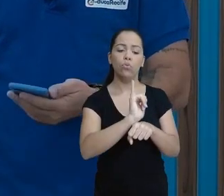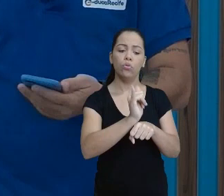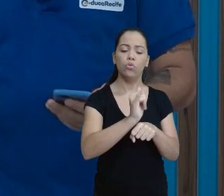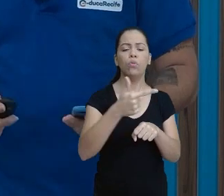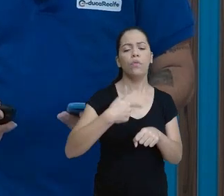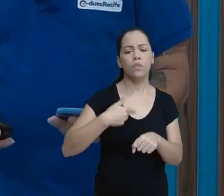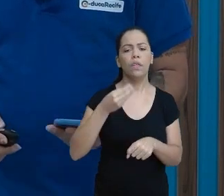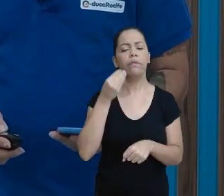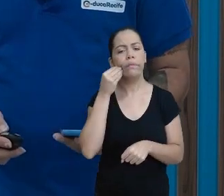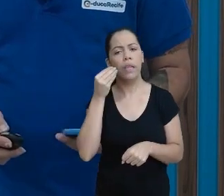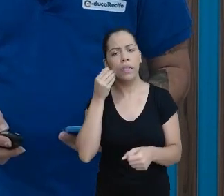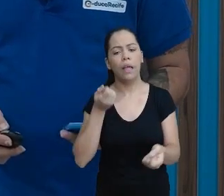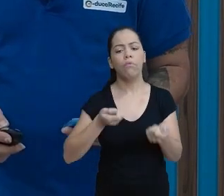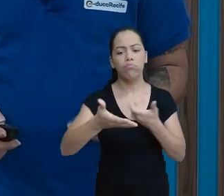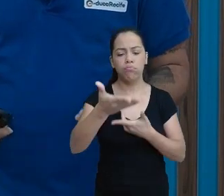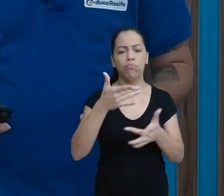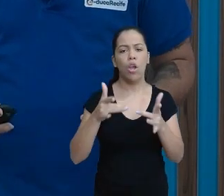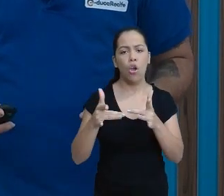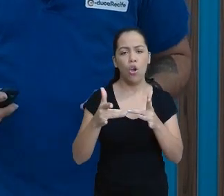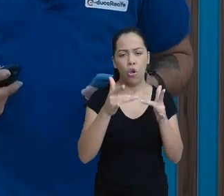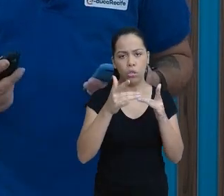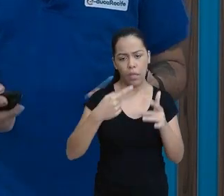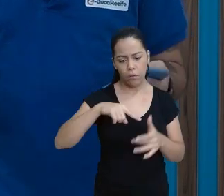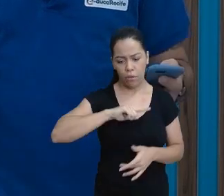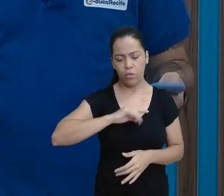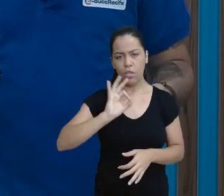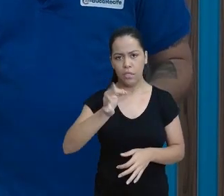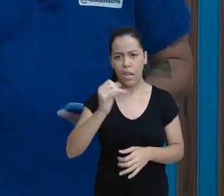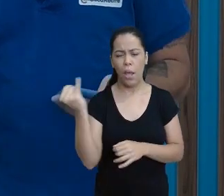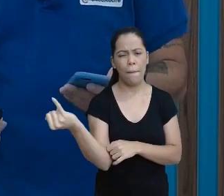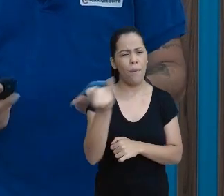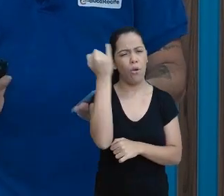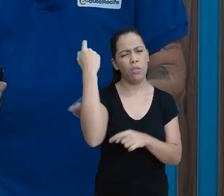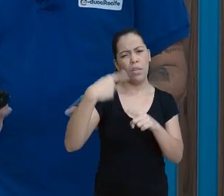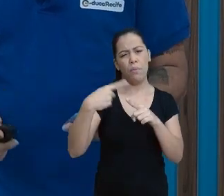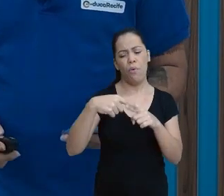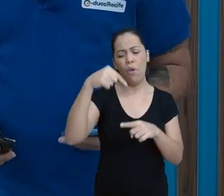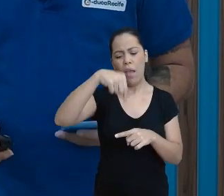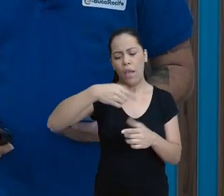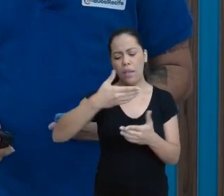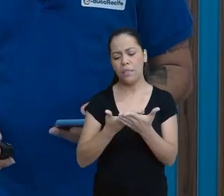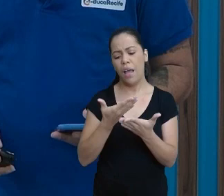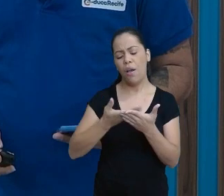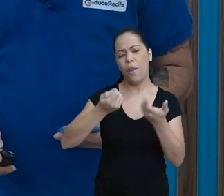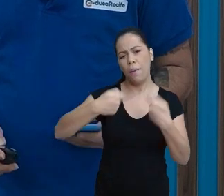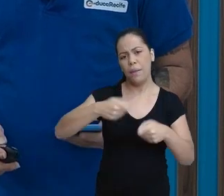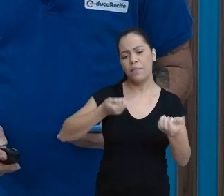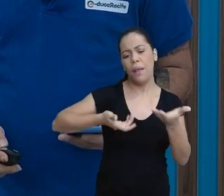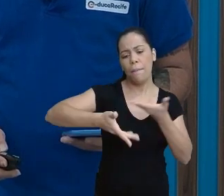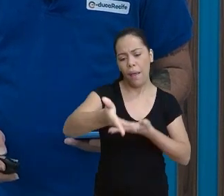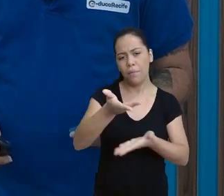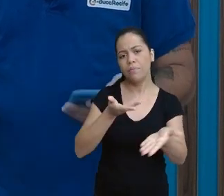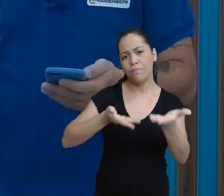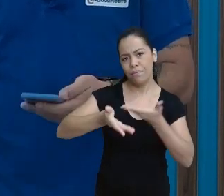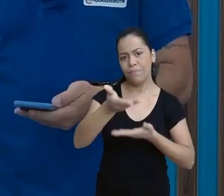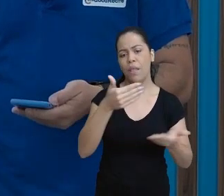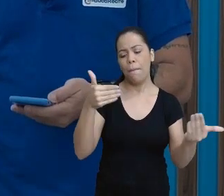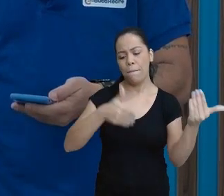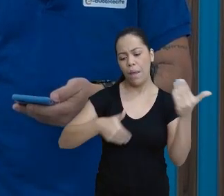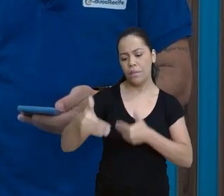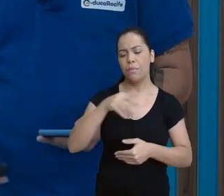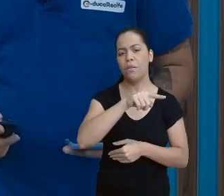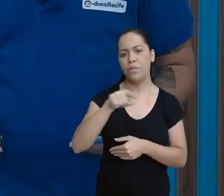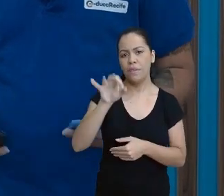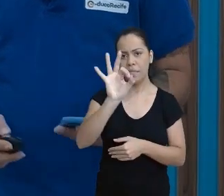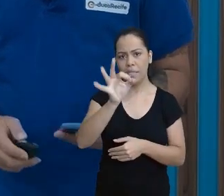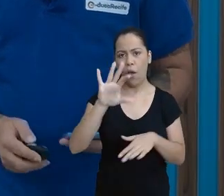tá certo? Esse contato é extremamente importante, porque essa aula, ela precisa que você tenha essa participação, tá certo? Então, quando estiver lá